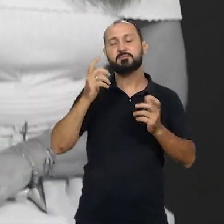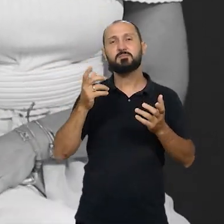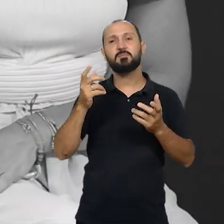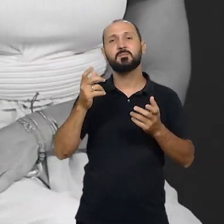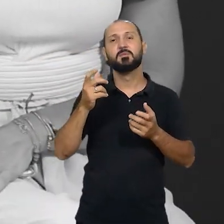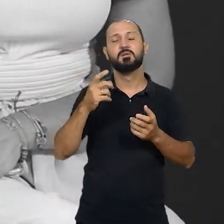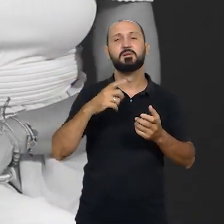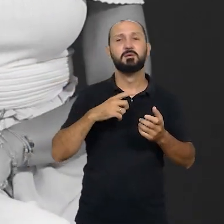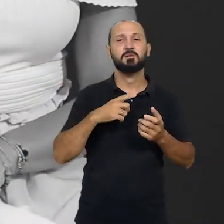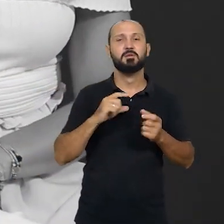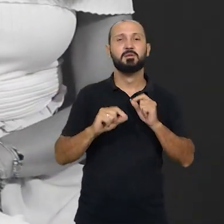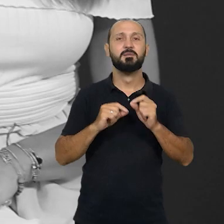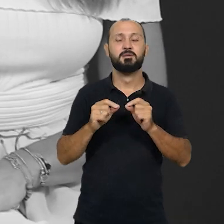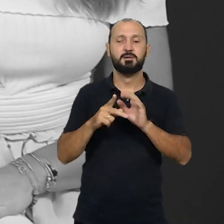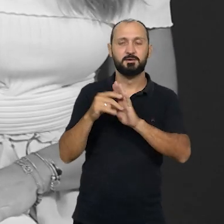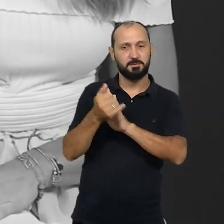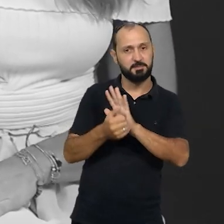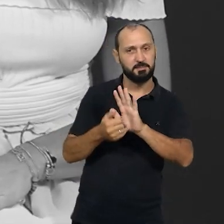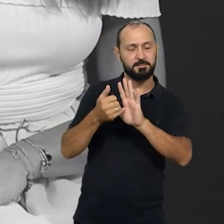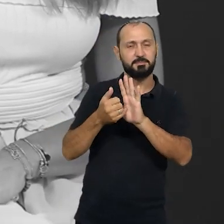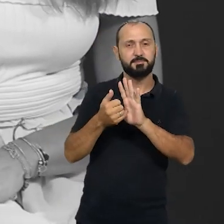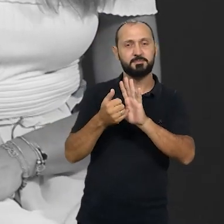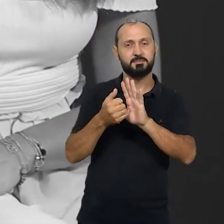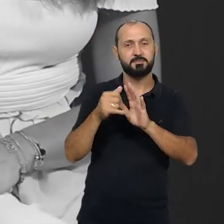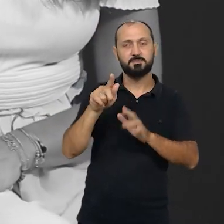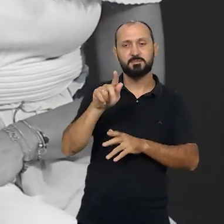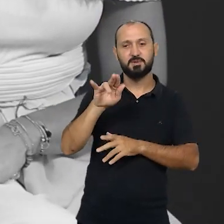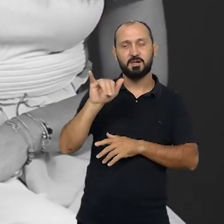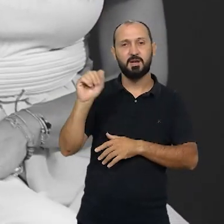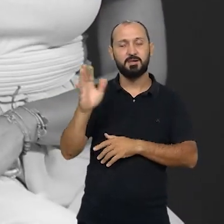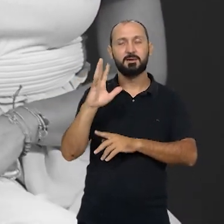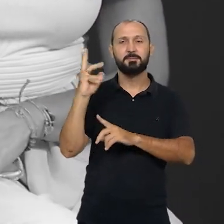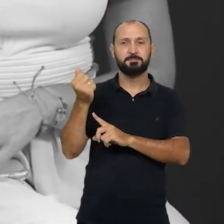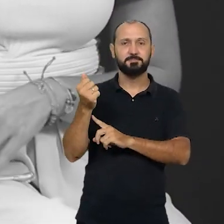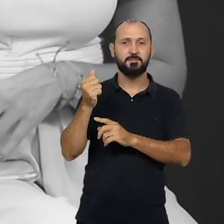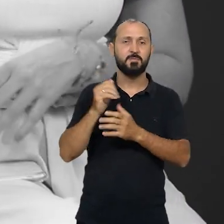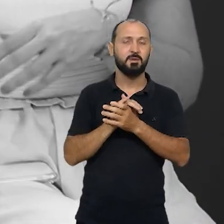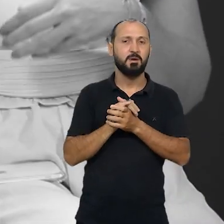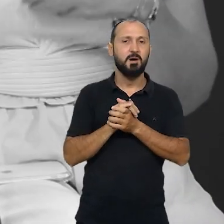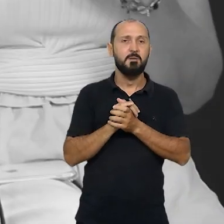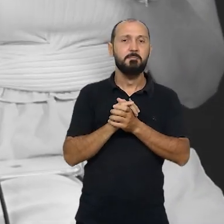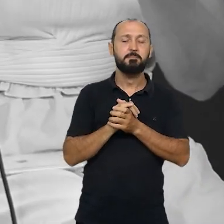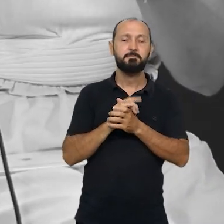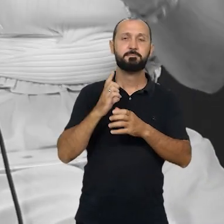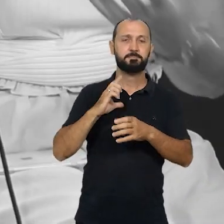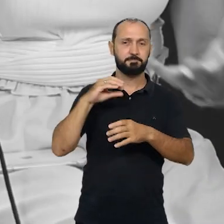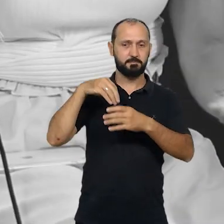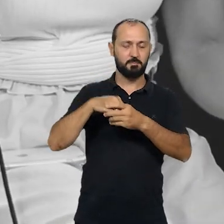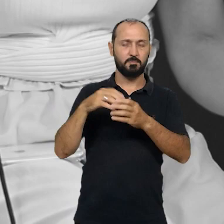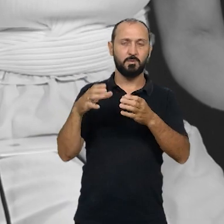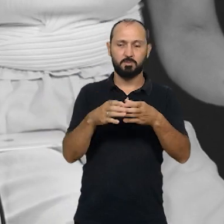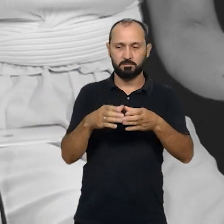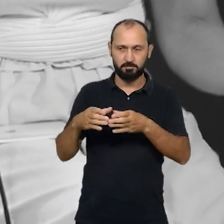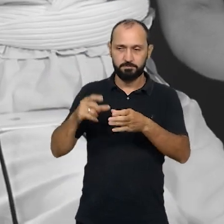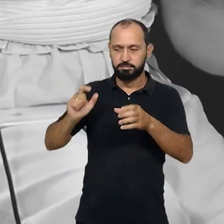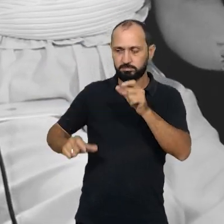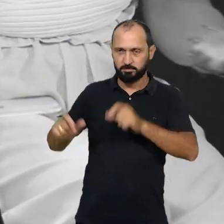comecei a tocar na noite, aqui em Campo Grande. Que bacana. Show, hein? E aí, meu, já era, né? A música